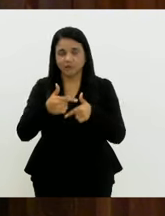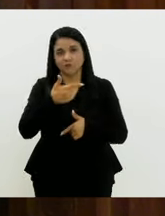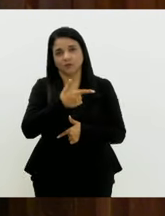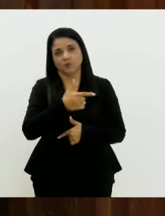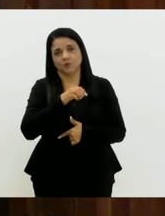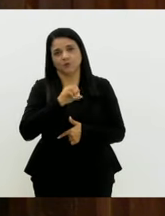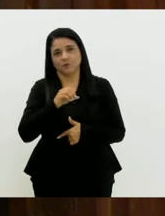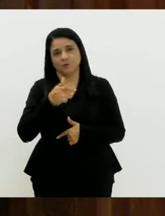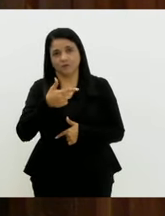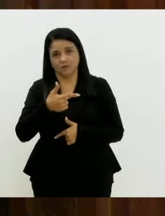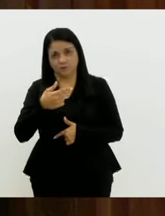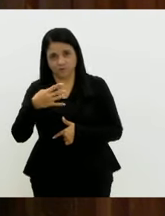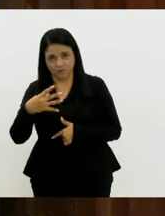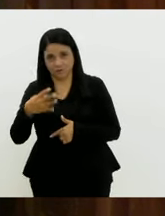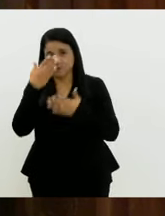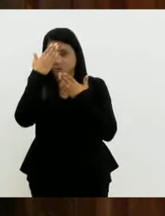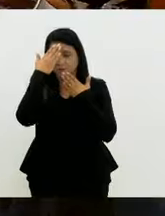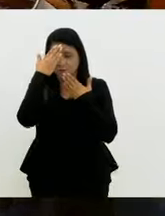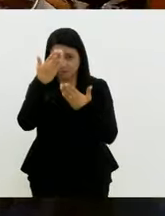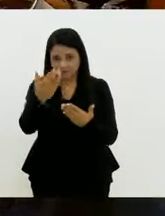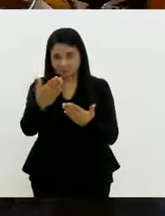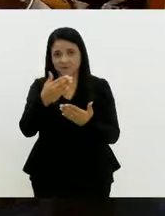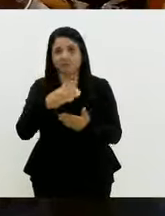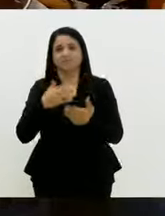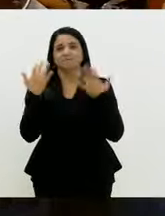2024. Muito obrigada.